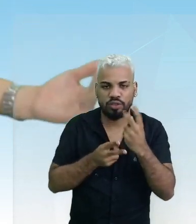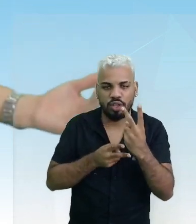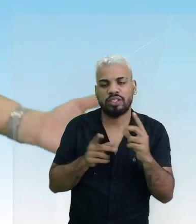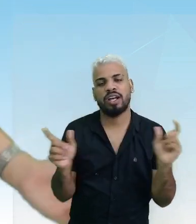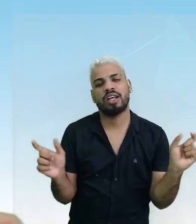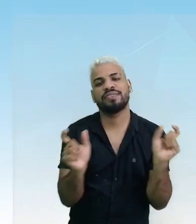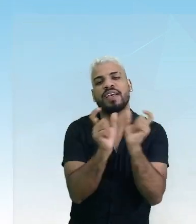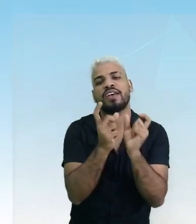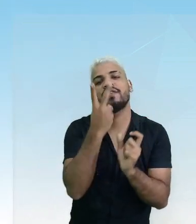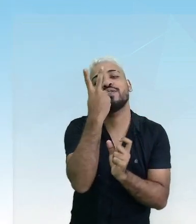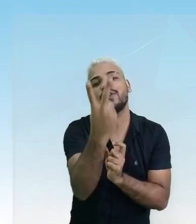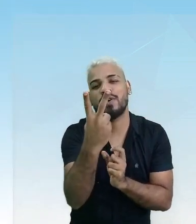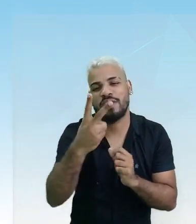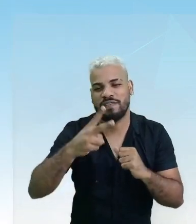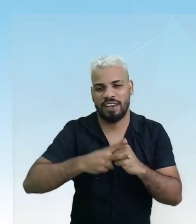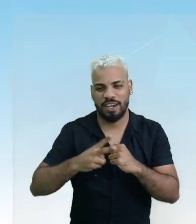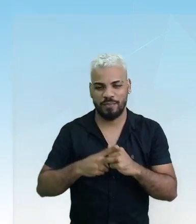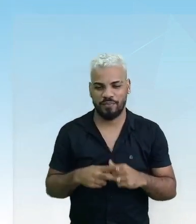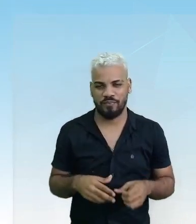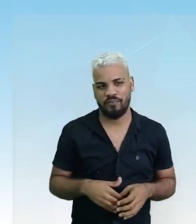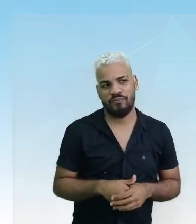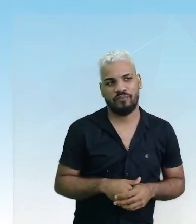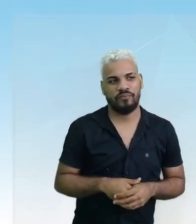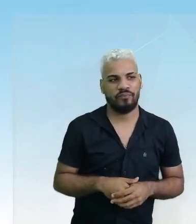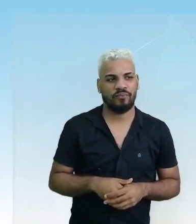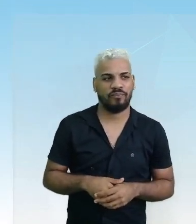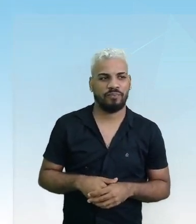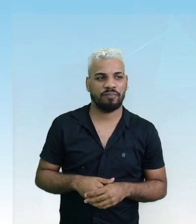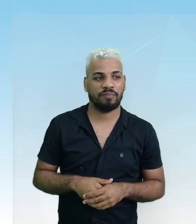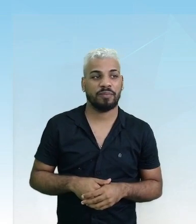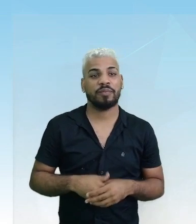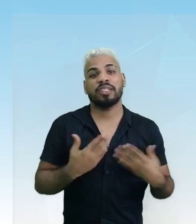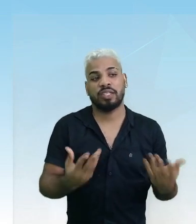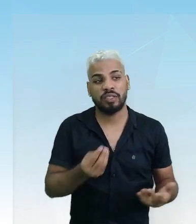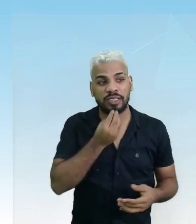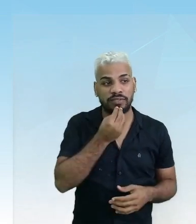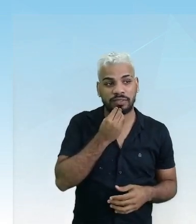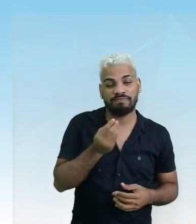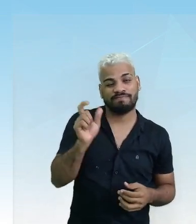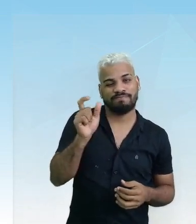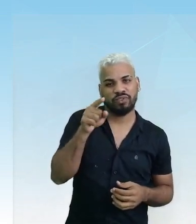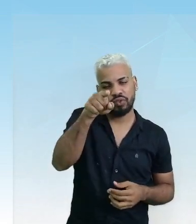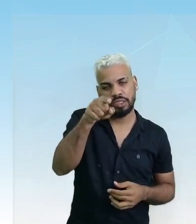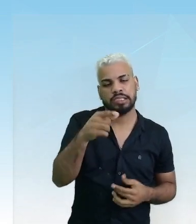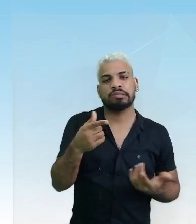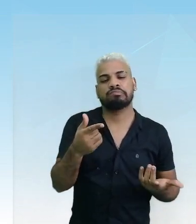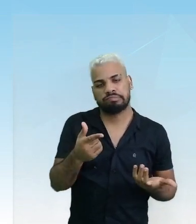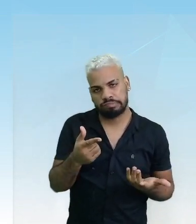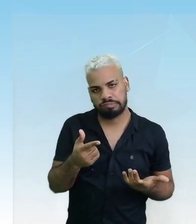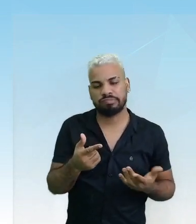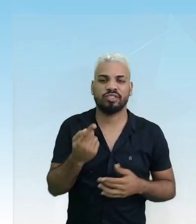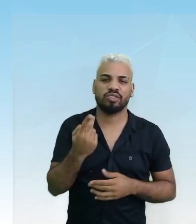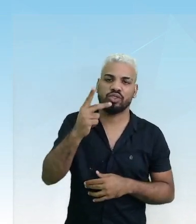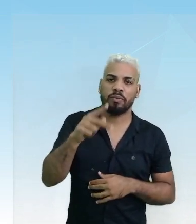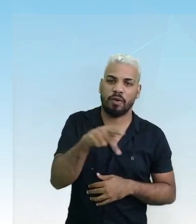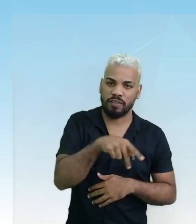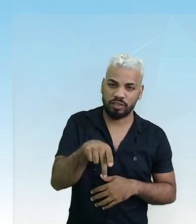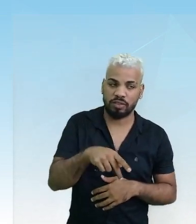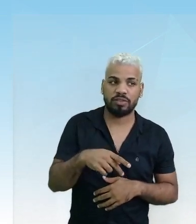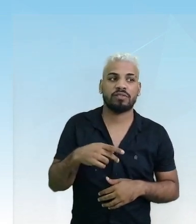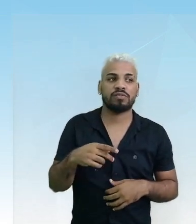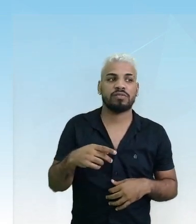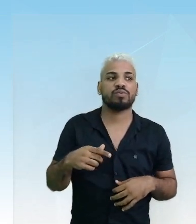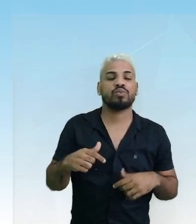há um verbo auxiliar e um verbo principal. Que tal você, estudante, apresentar ao seu professor